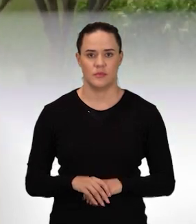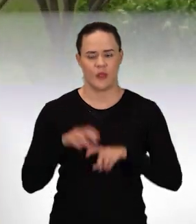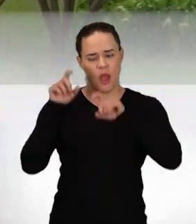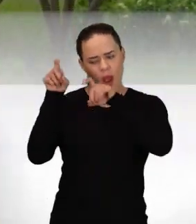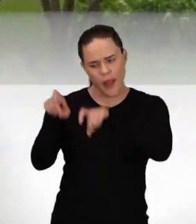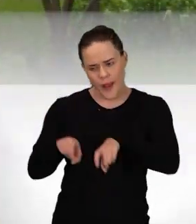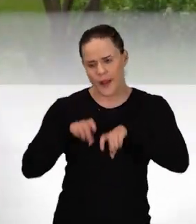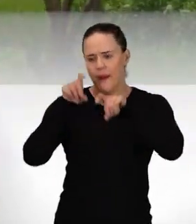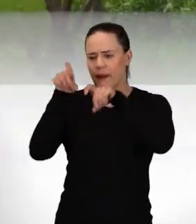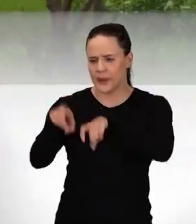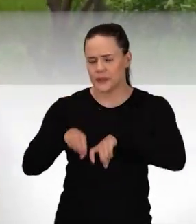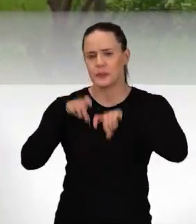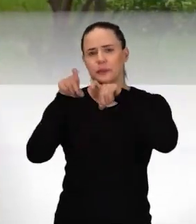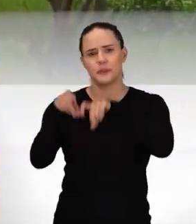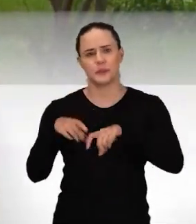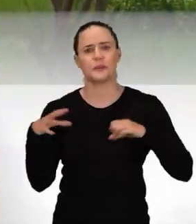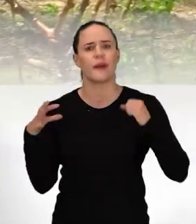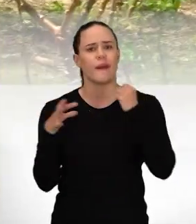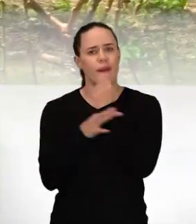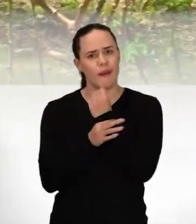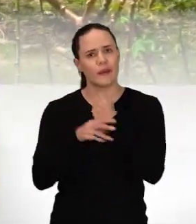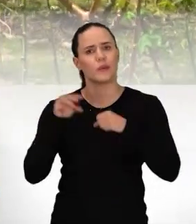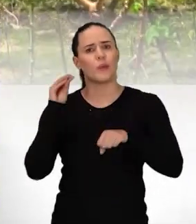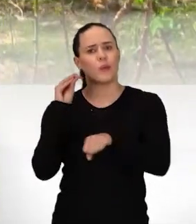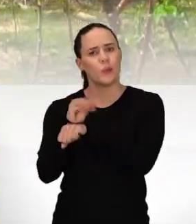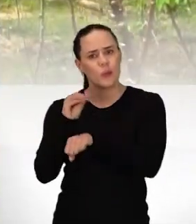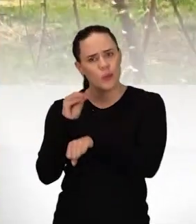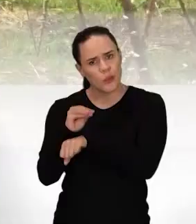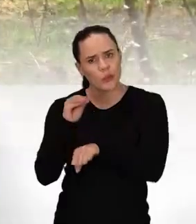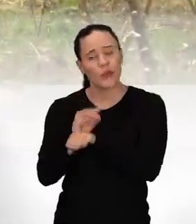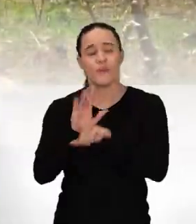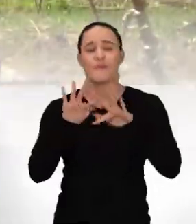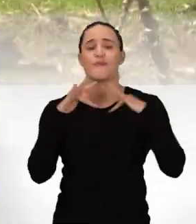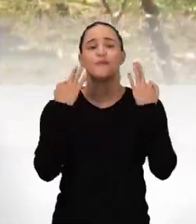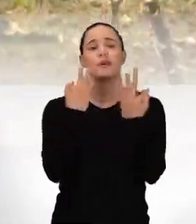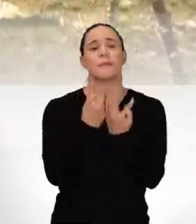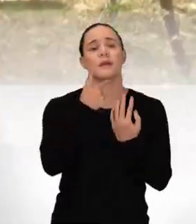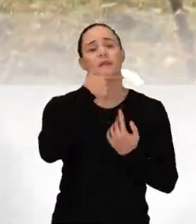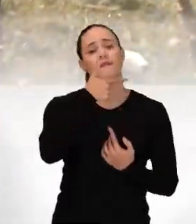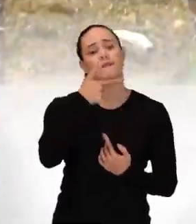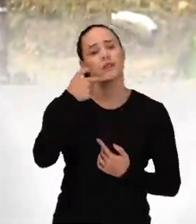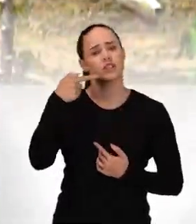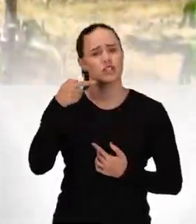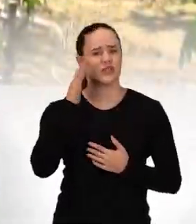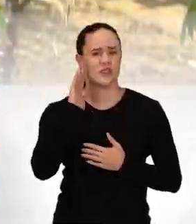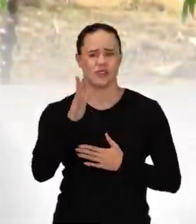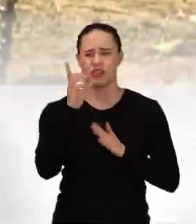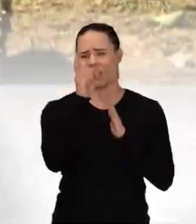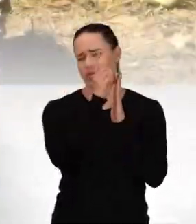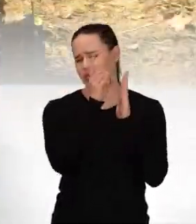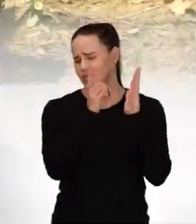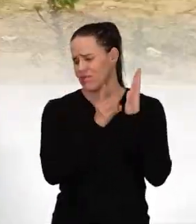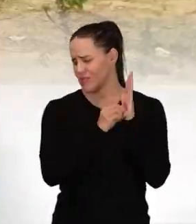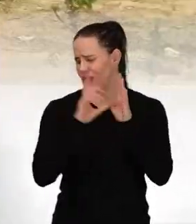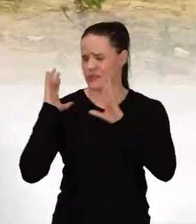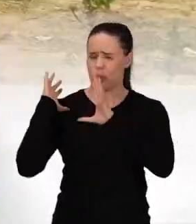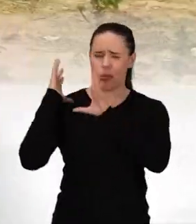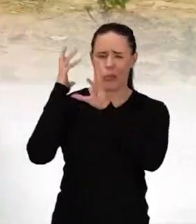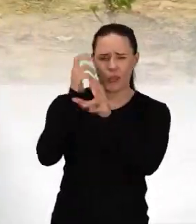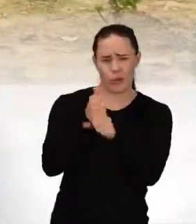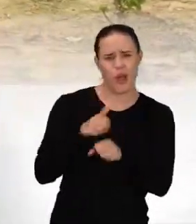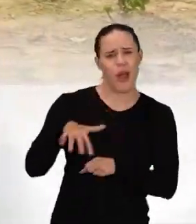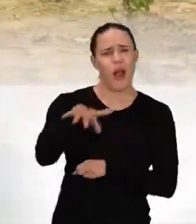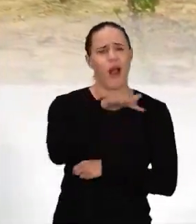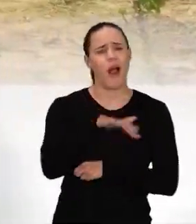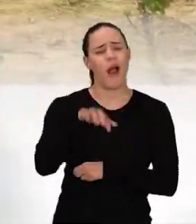A agricultura é o que garante o sustento das 27 famílias que vivem há décadas na comunidade Fazenda Paraíso, na zona rural